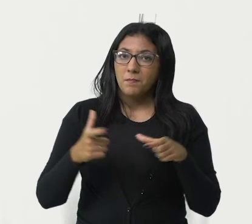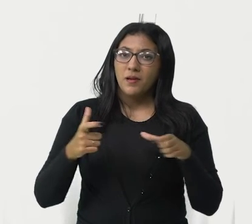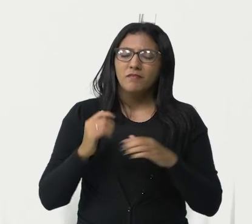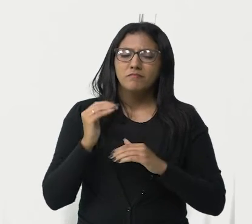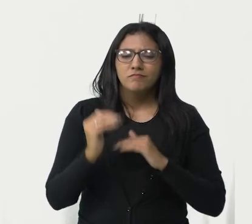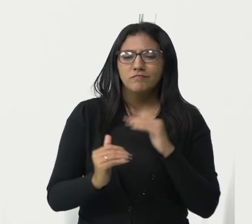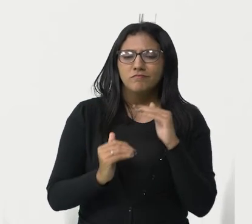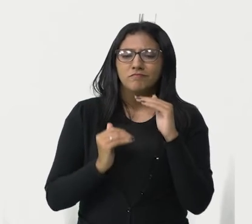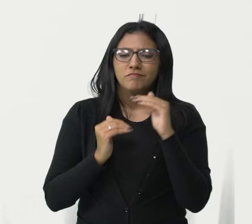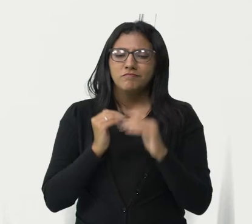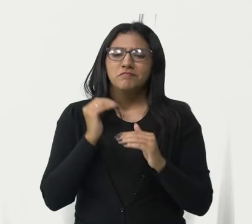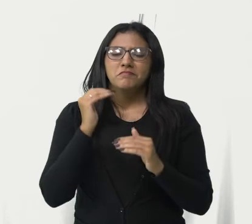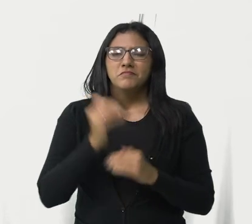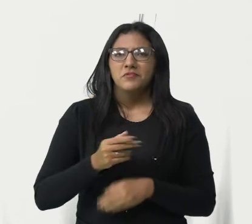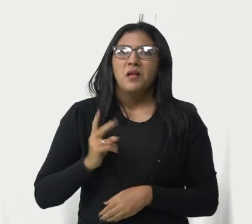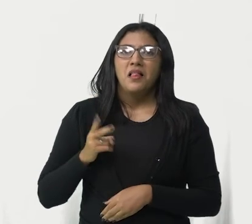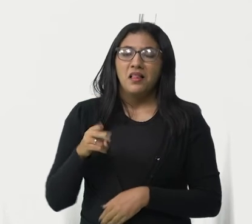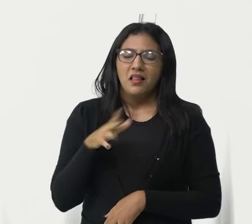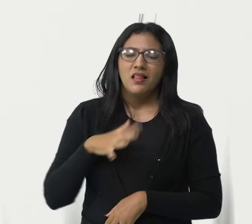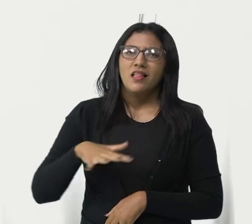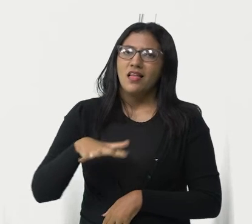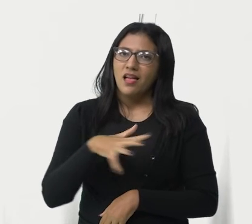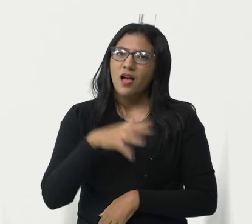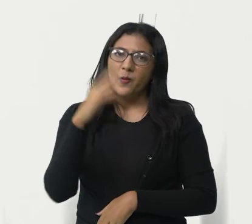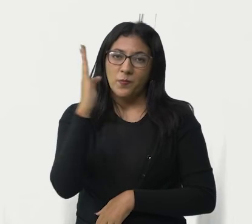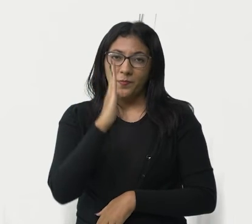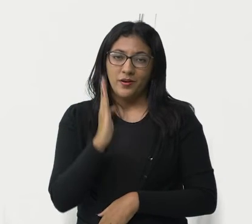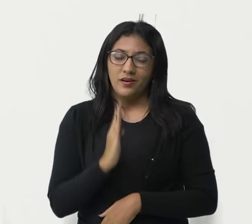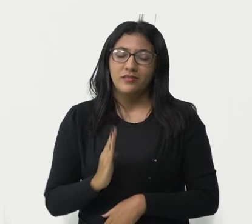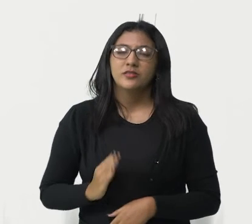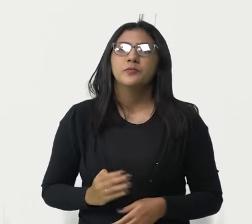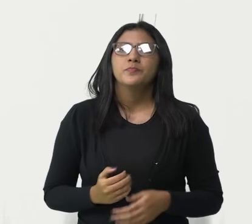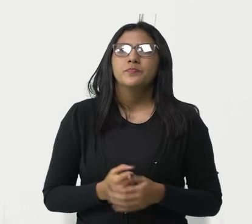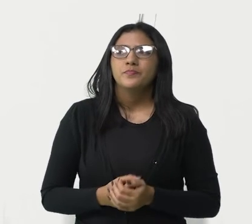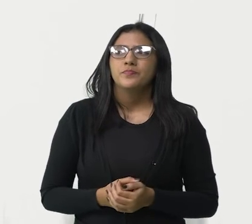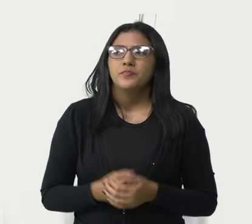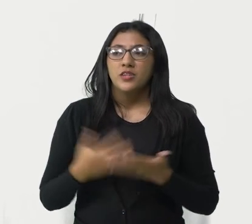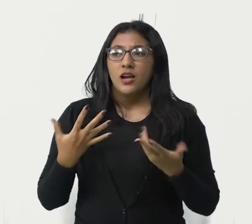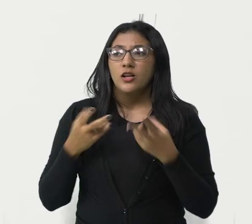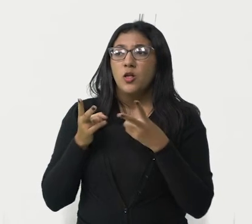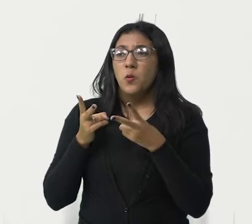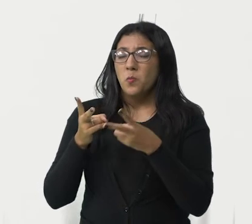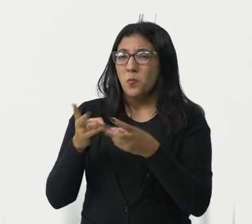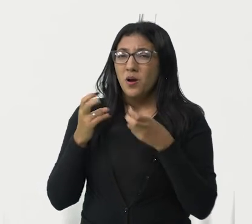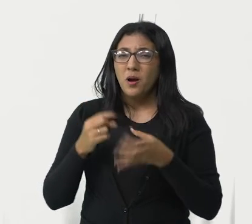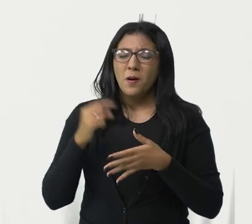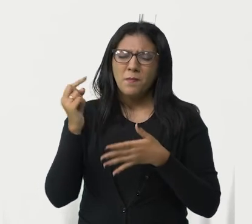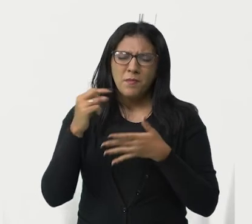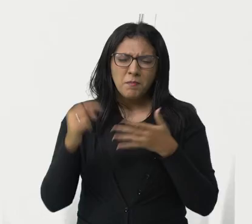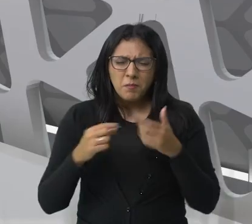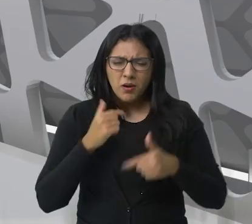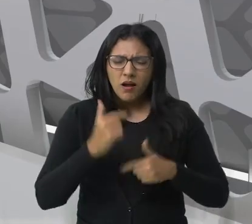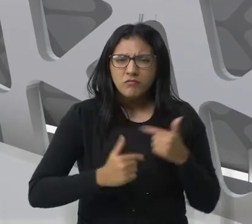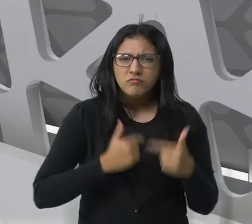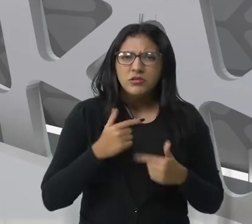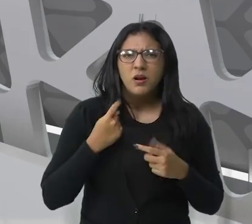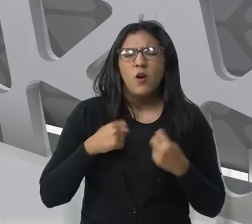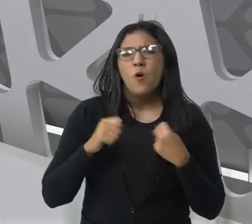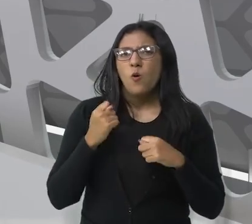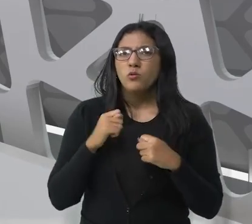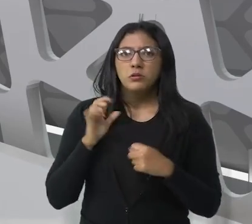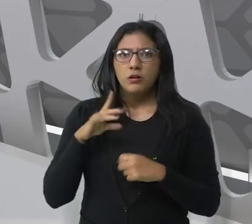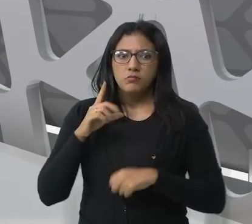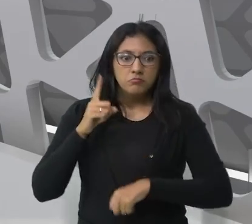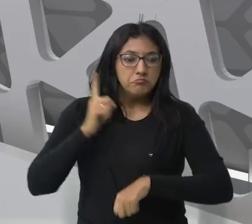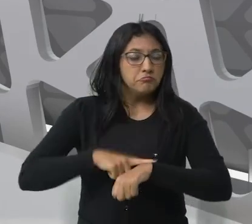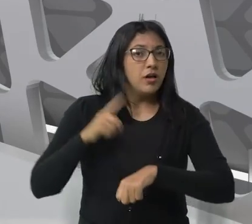mais no nosso território brasileiro, tá? Então, a gente verifica que todas essas atividades, gente, lógico que não foi de uma hora